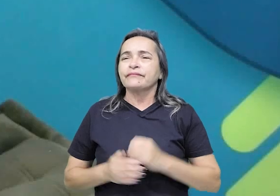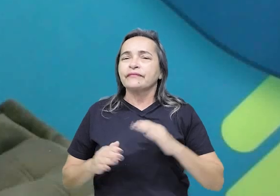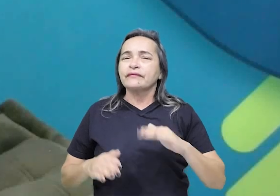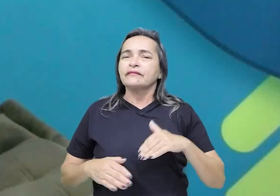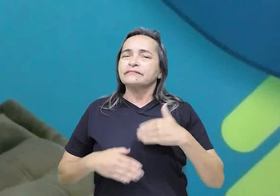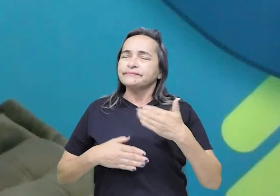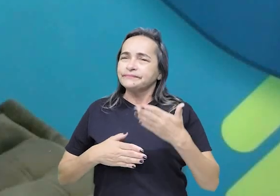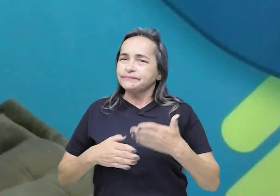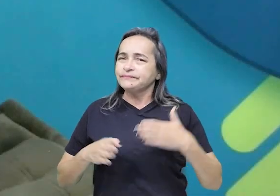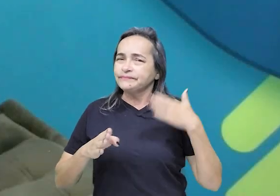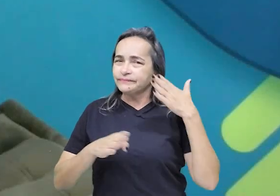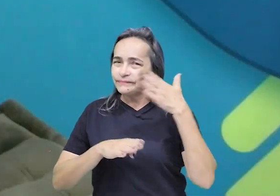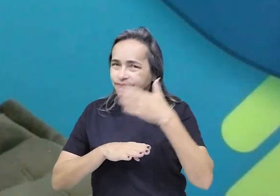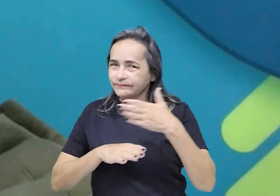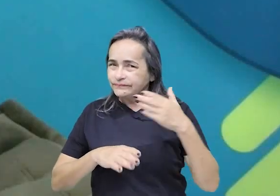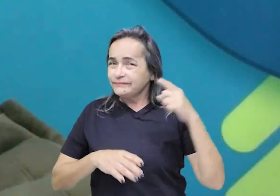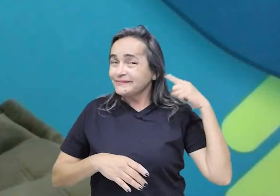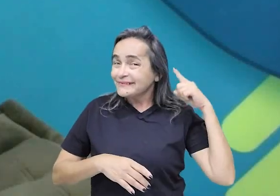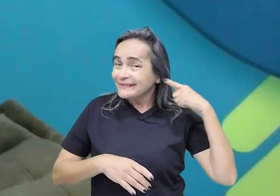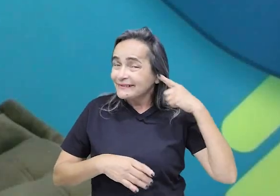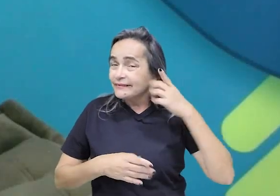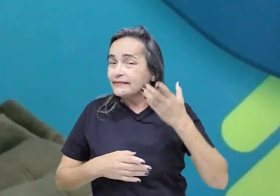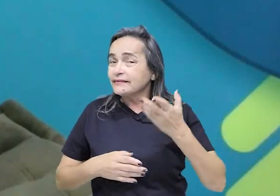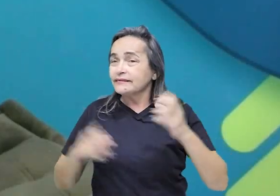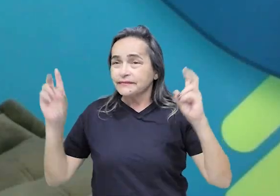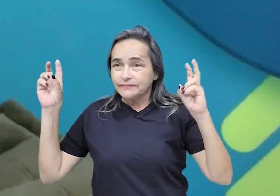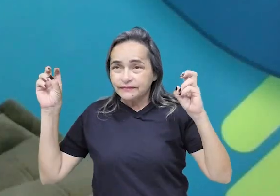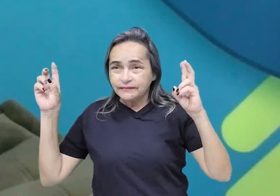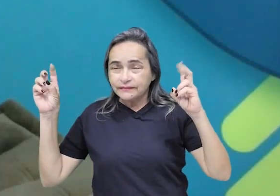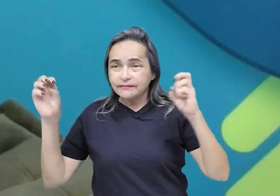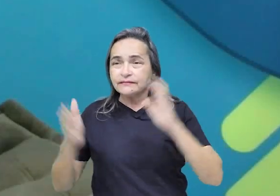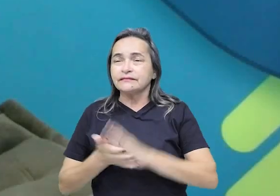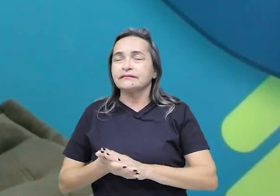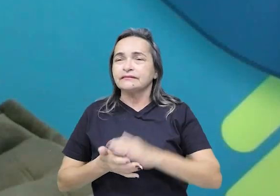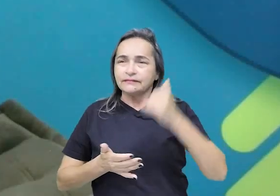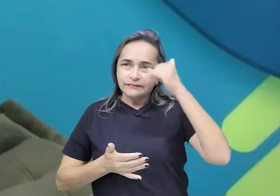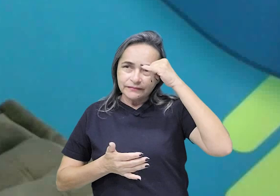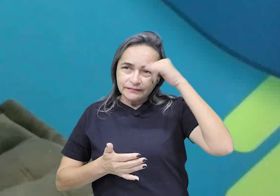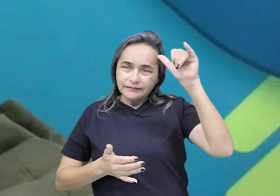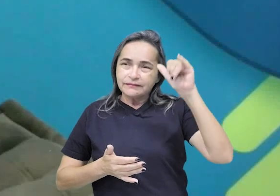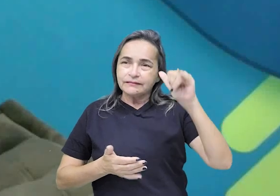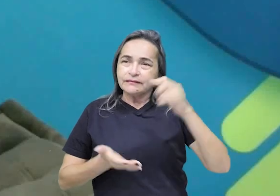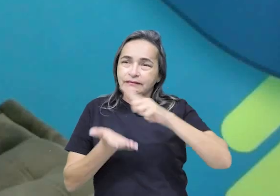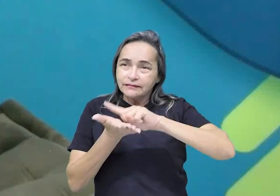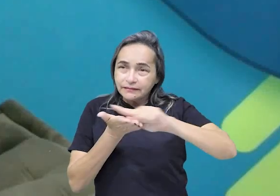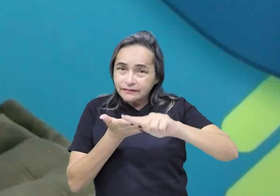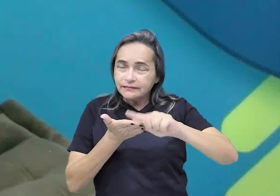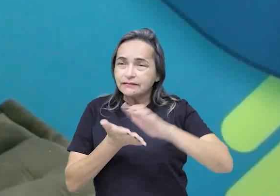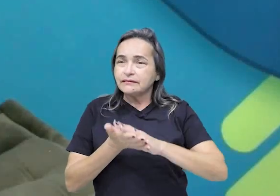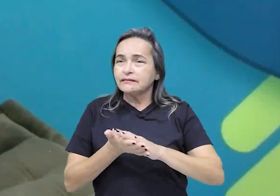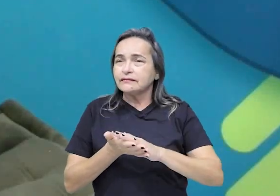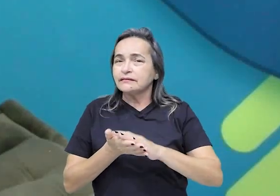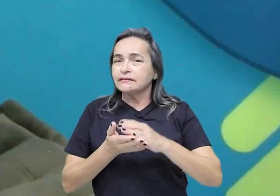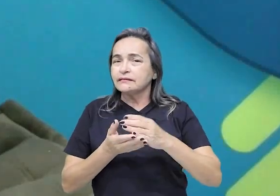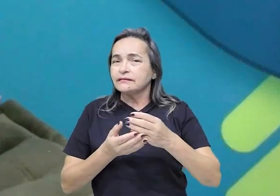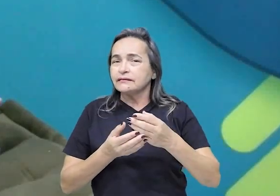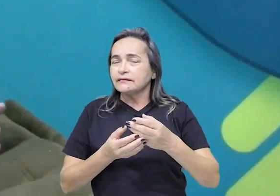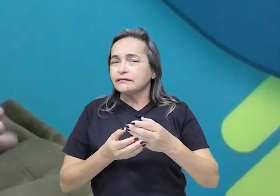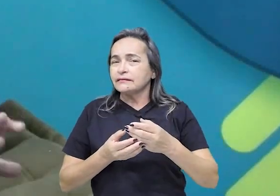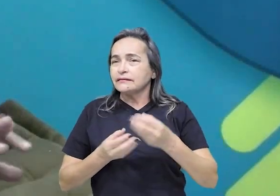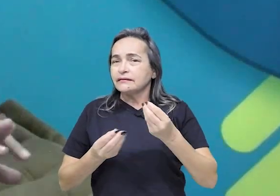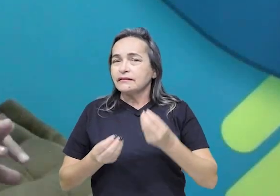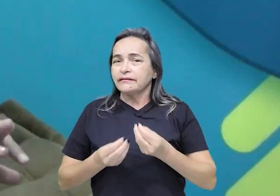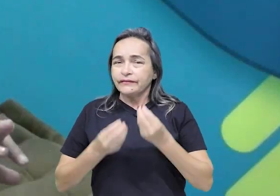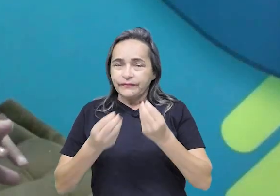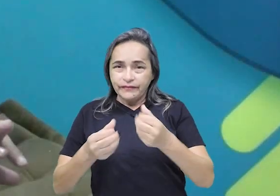entrando e vai percebendo outras questões. Quais? A prevenção vem desde a limpeza a também a exposição sonora